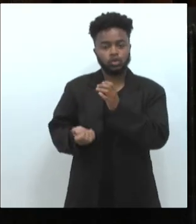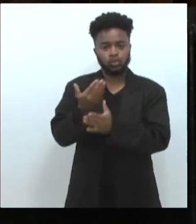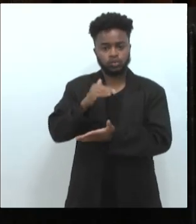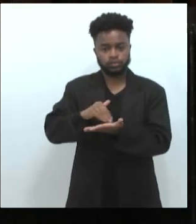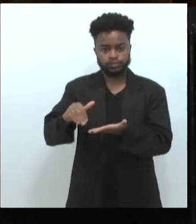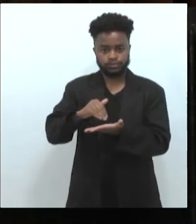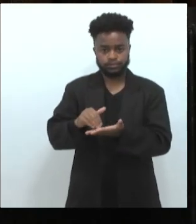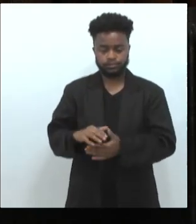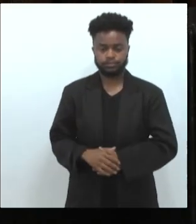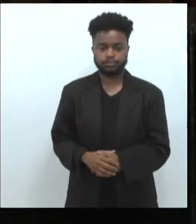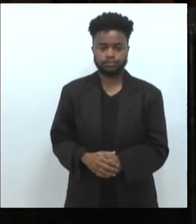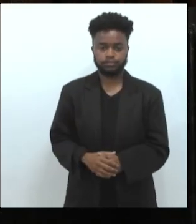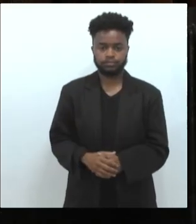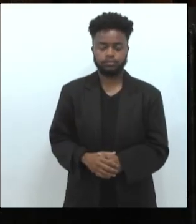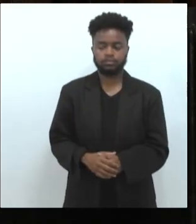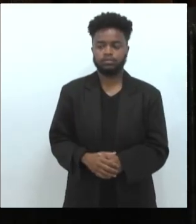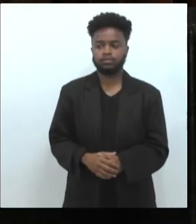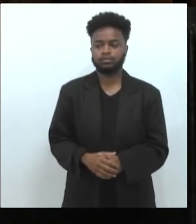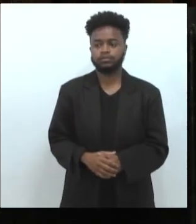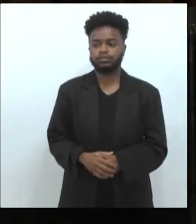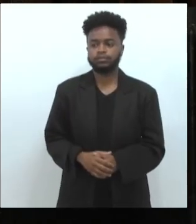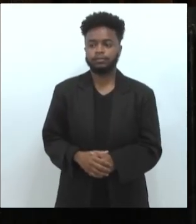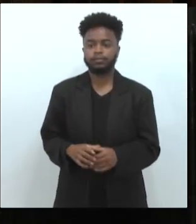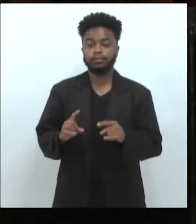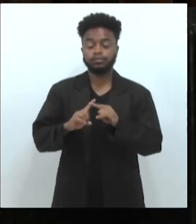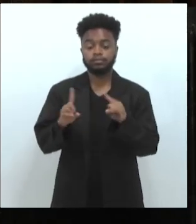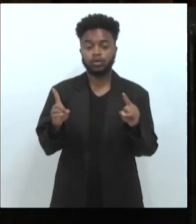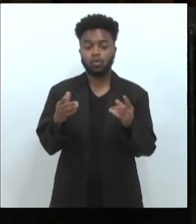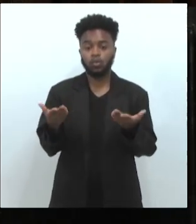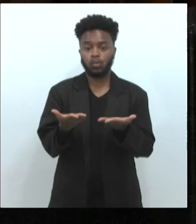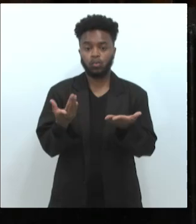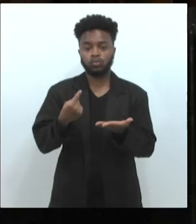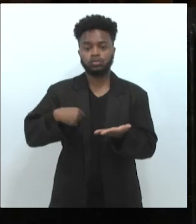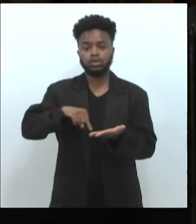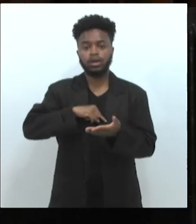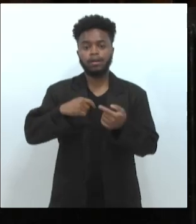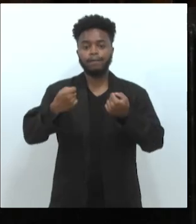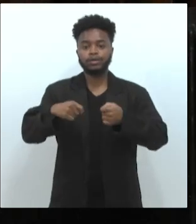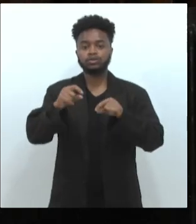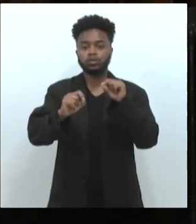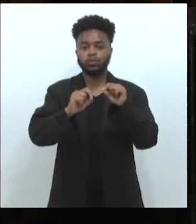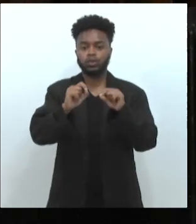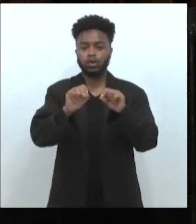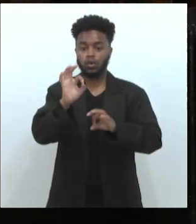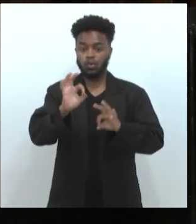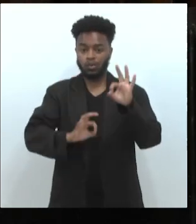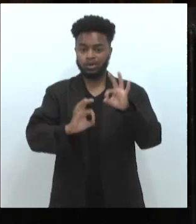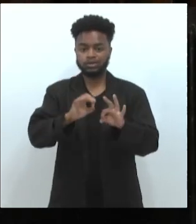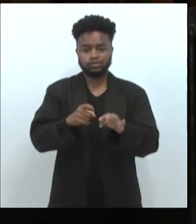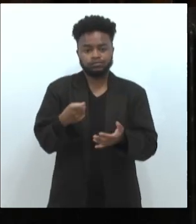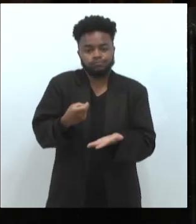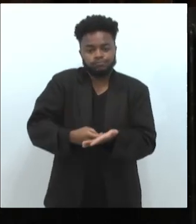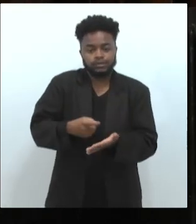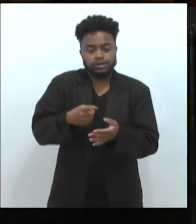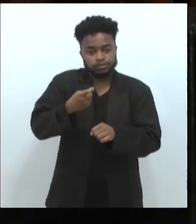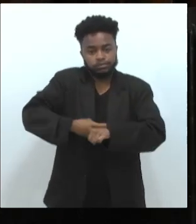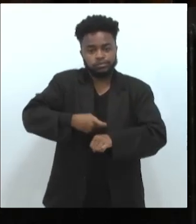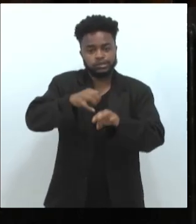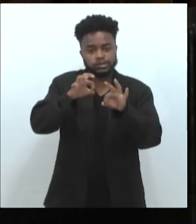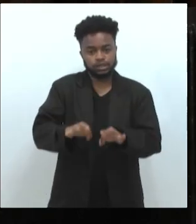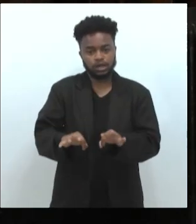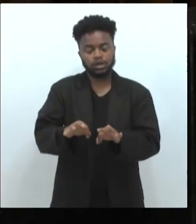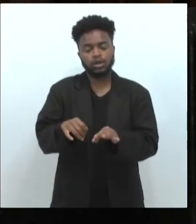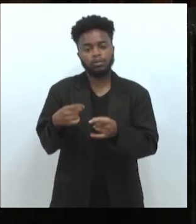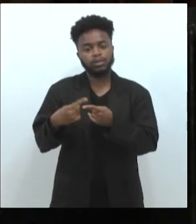Pública. Então nós precisamos hoje de uma organização firme, para que não